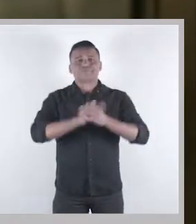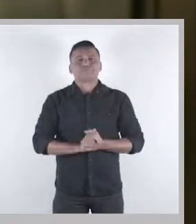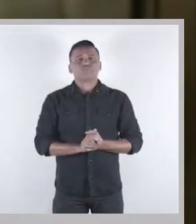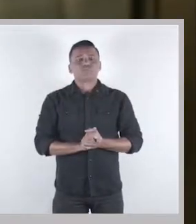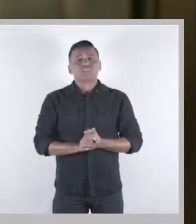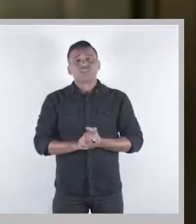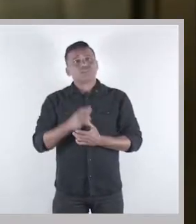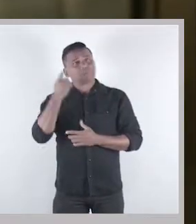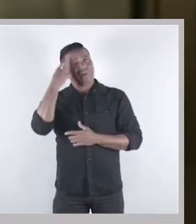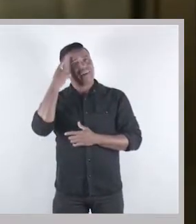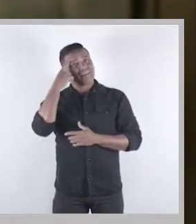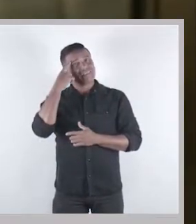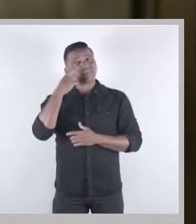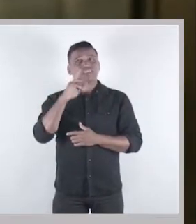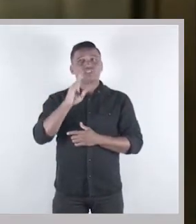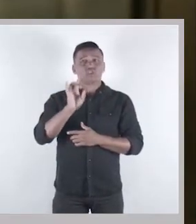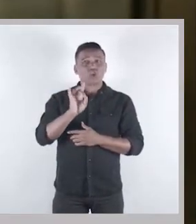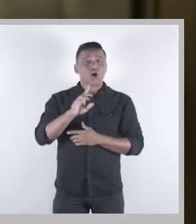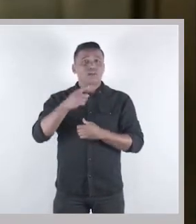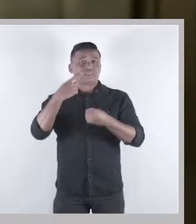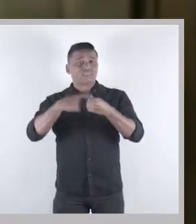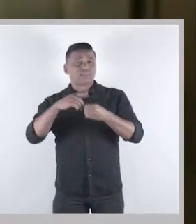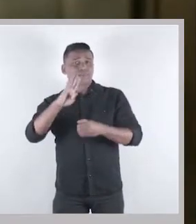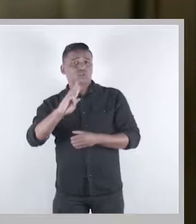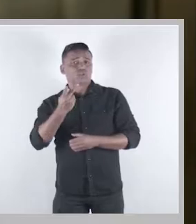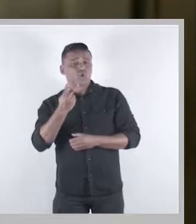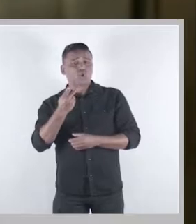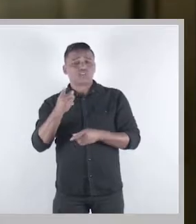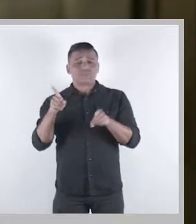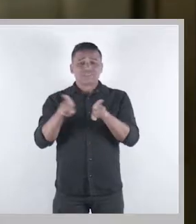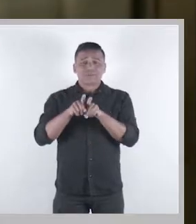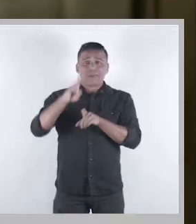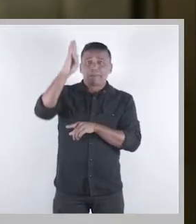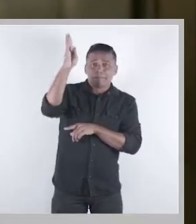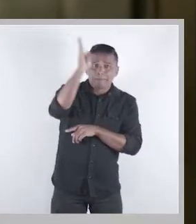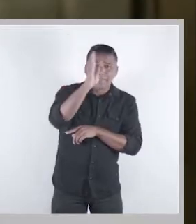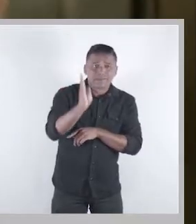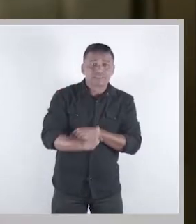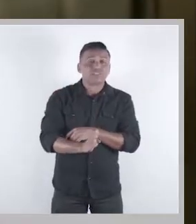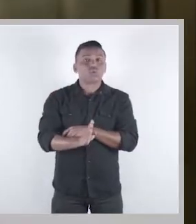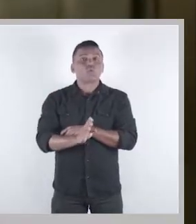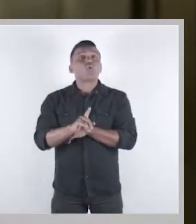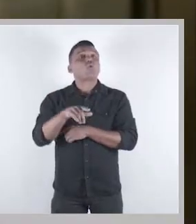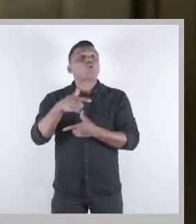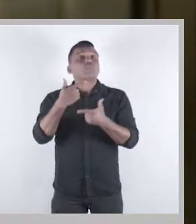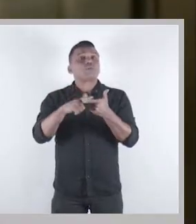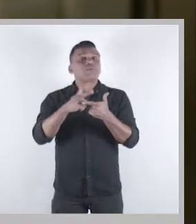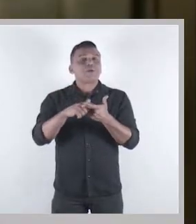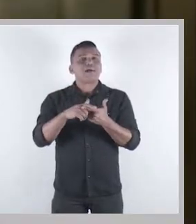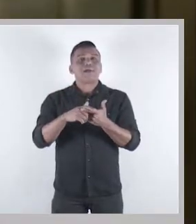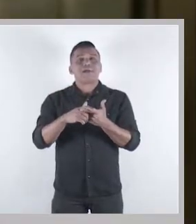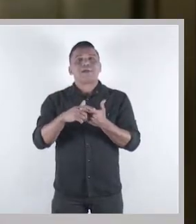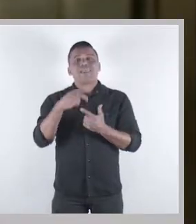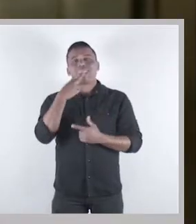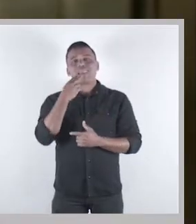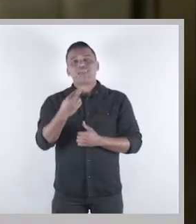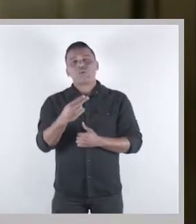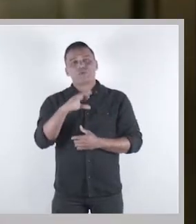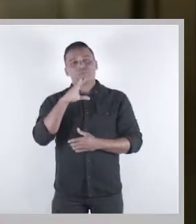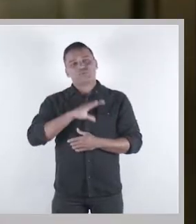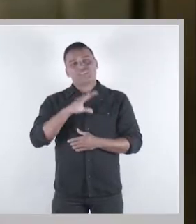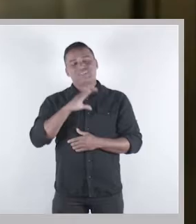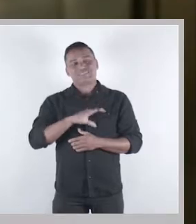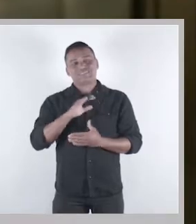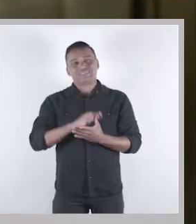Brasil um entrave e a questão do português né porque faz com que a gente não dialogue com os países da América